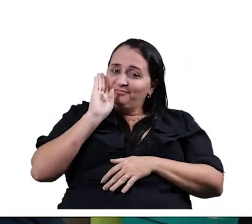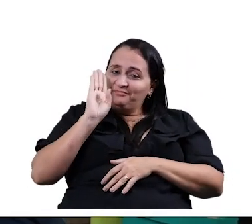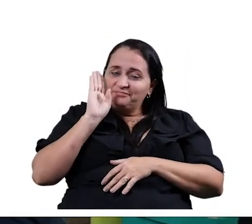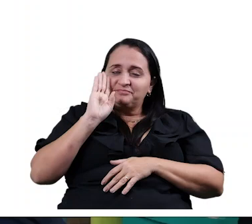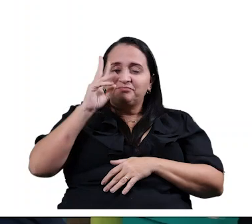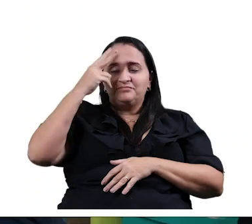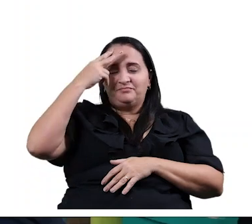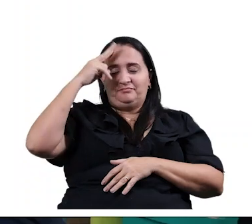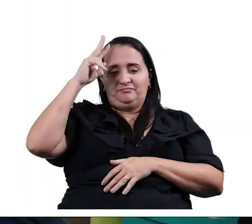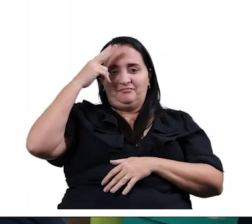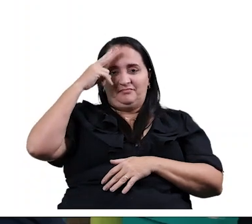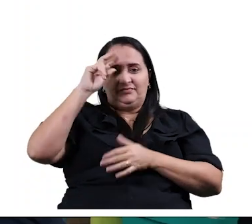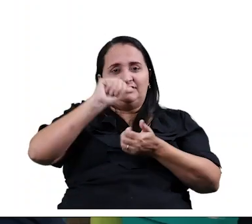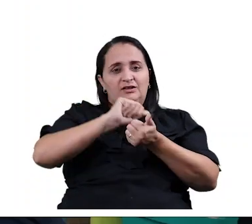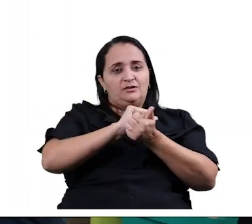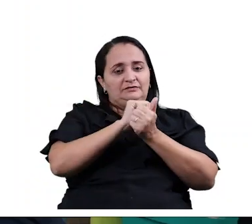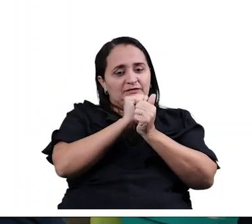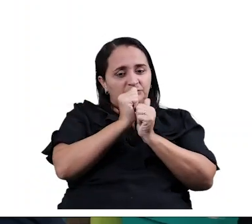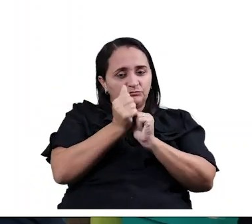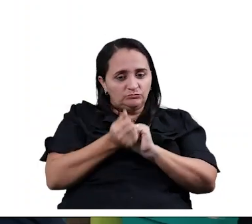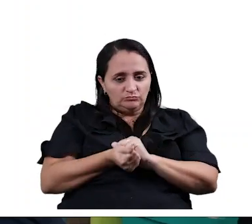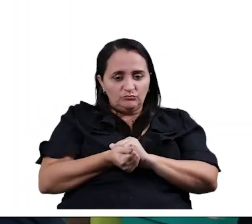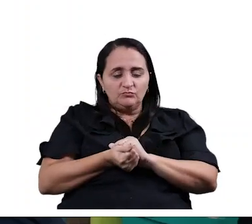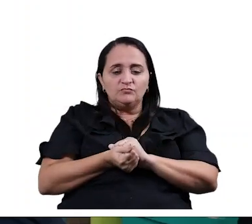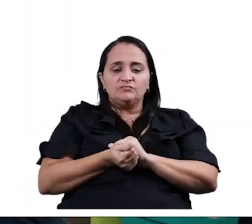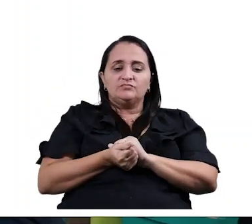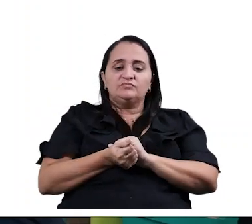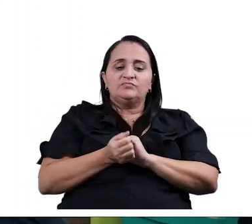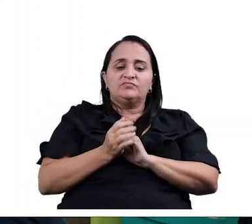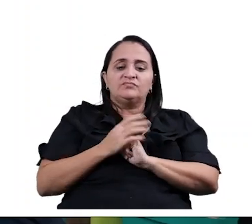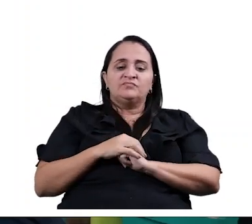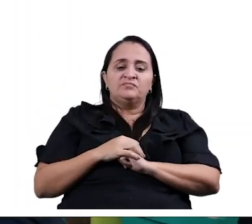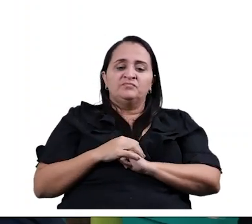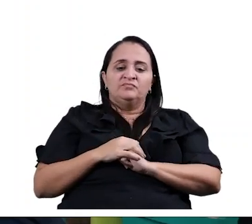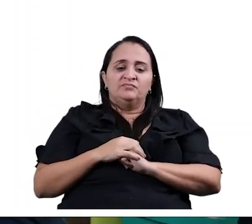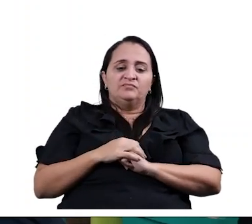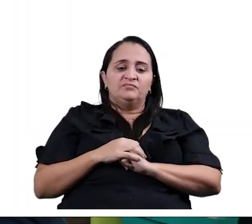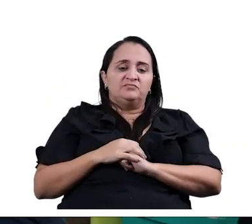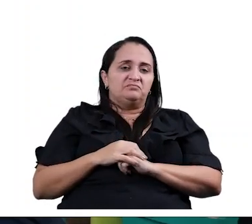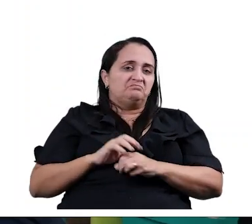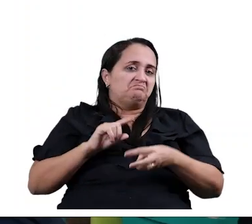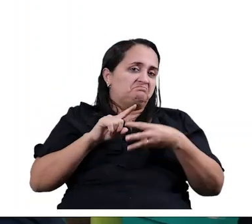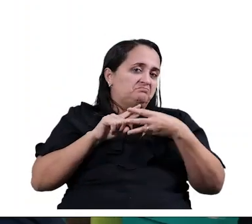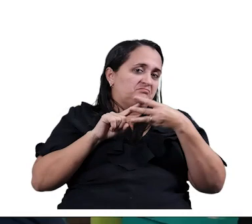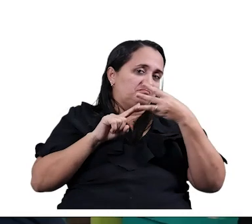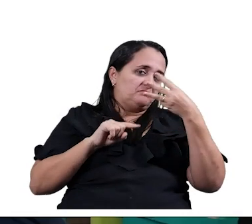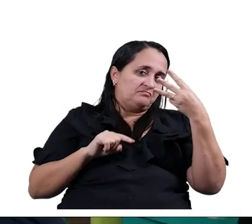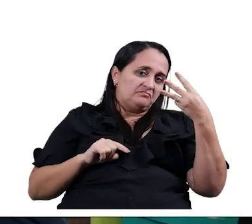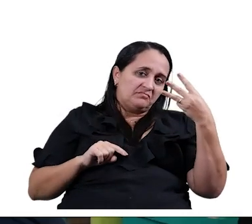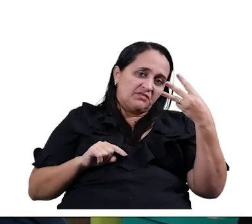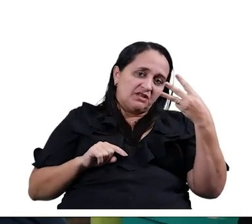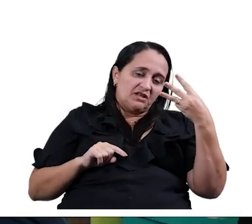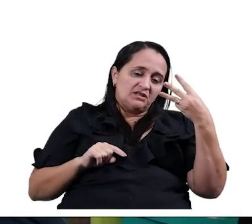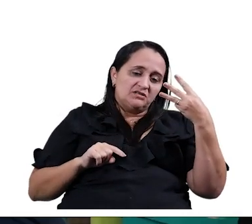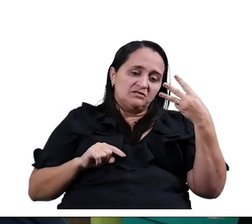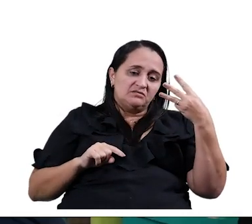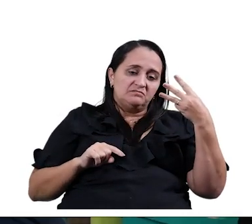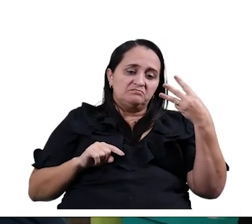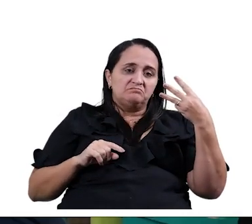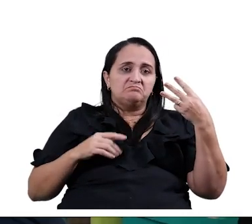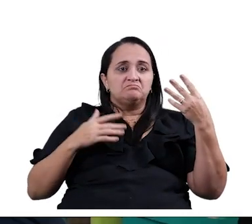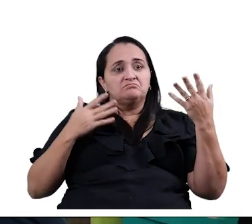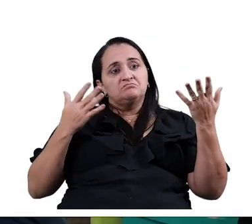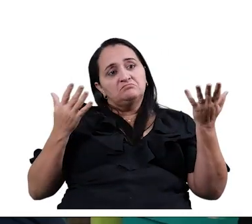com a história do esporte. Se você conhece, sei lá, 3,